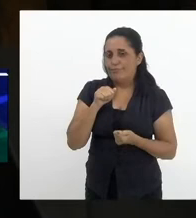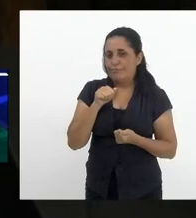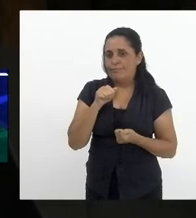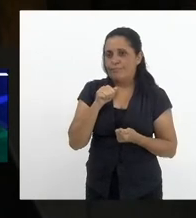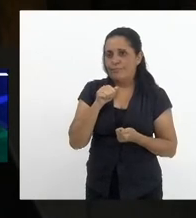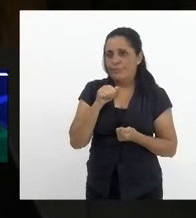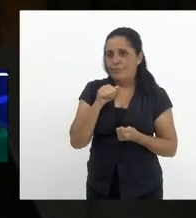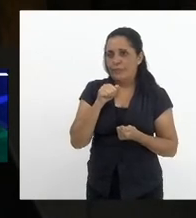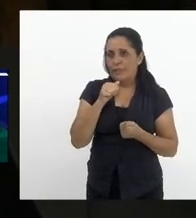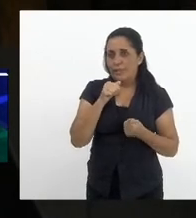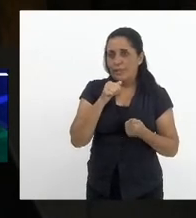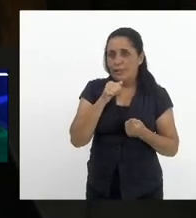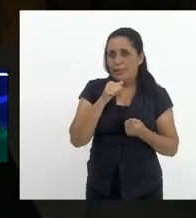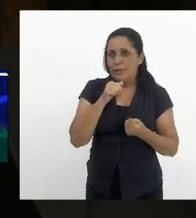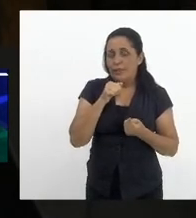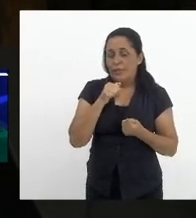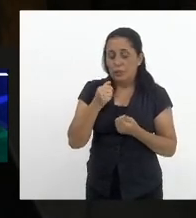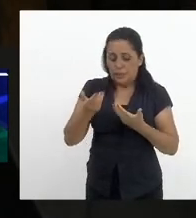E vim ao mundo